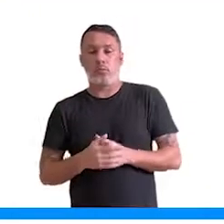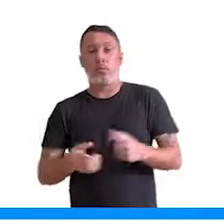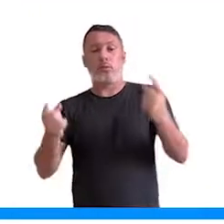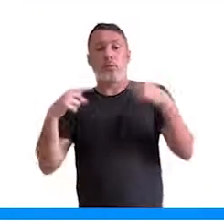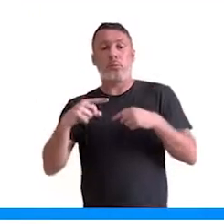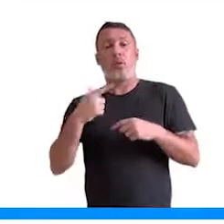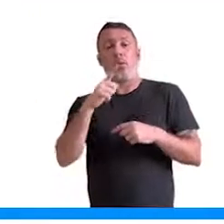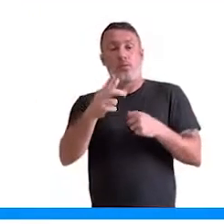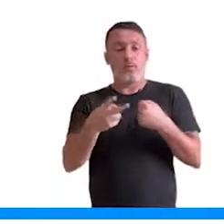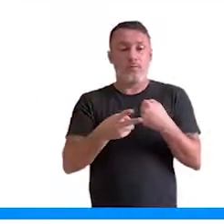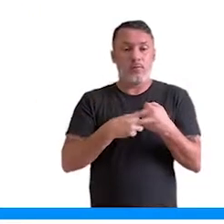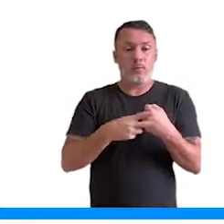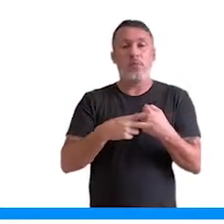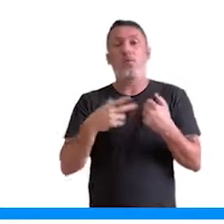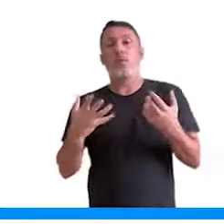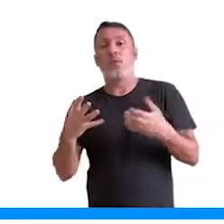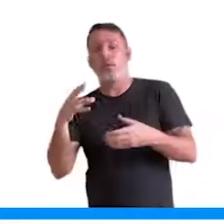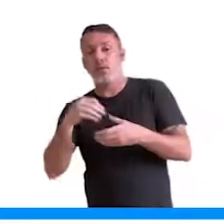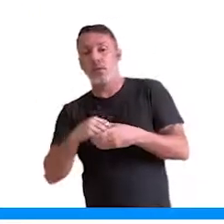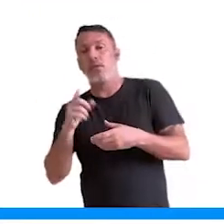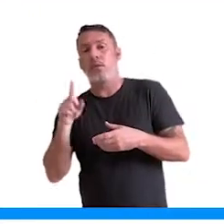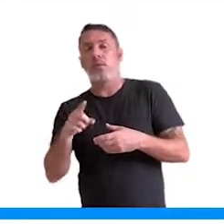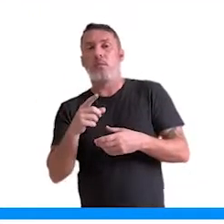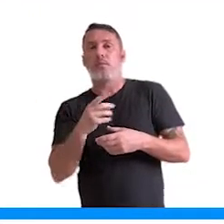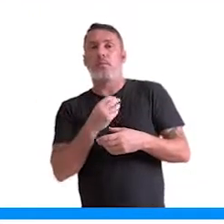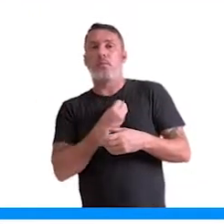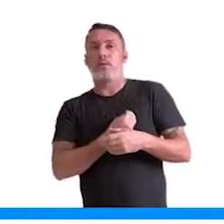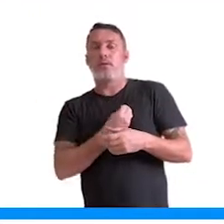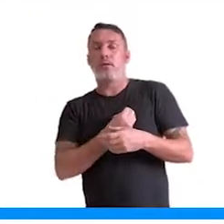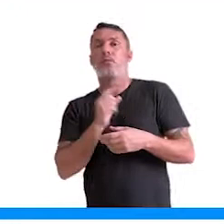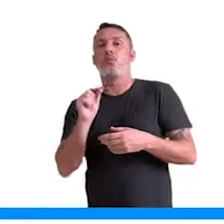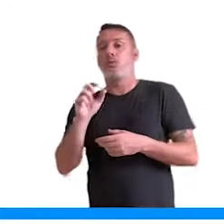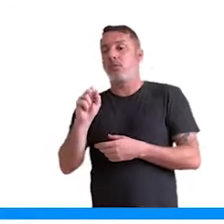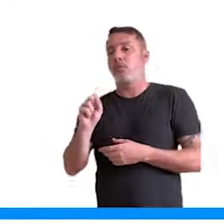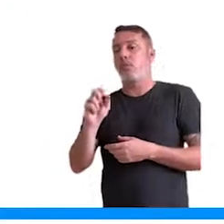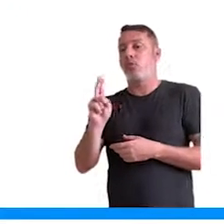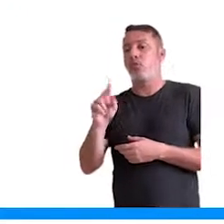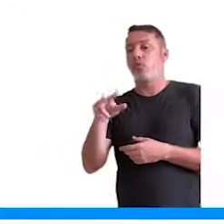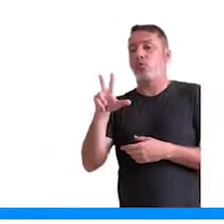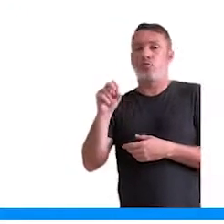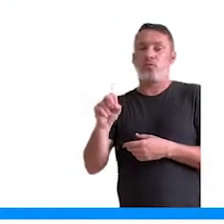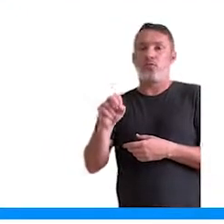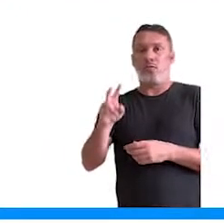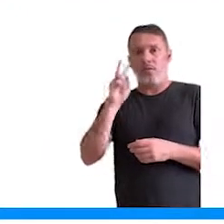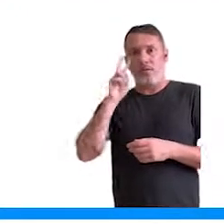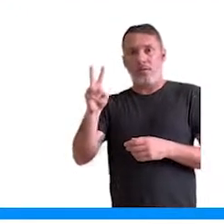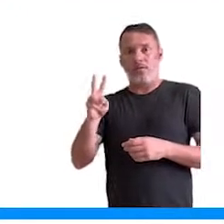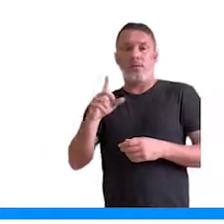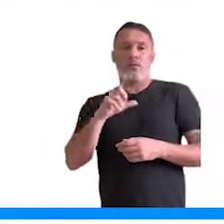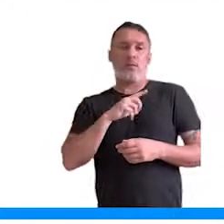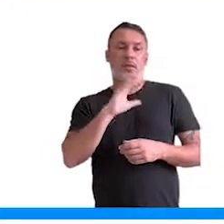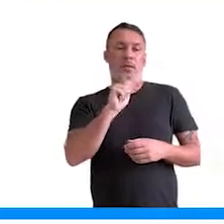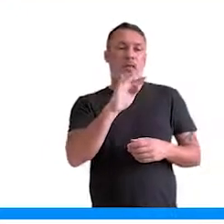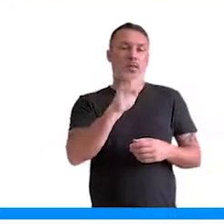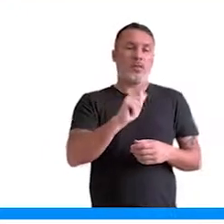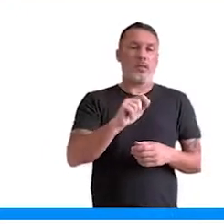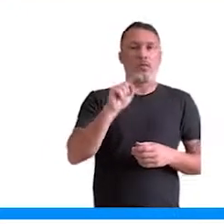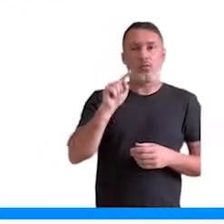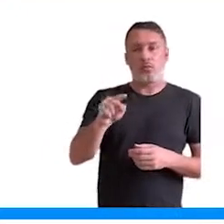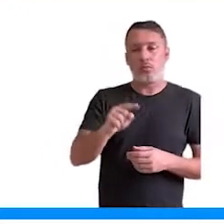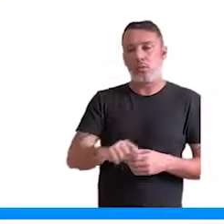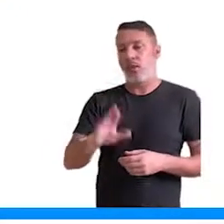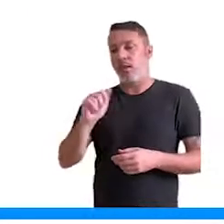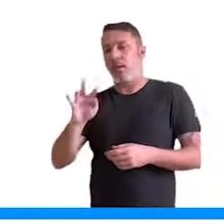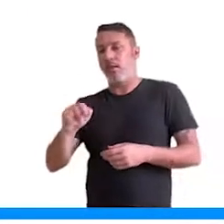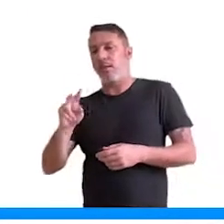E aí, o próximo verbinho vai ser no presente do subjuntivo que nós acabamos de ver. Então, canta